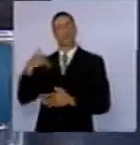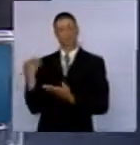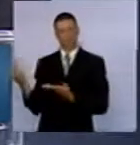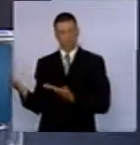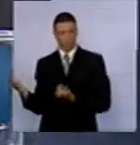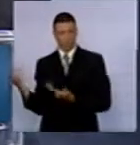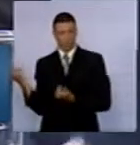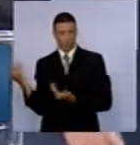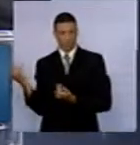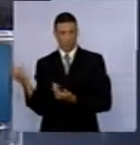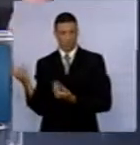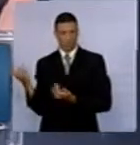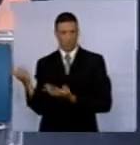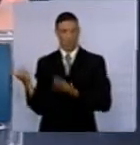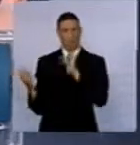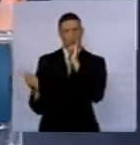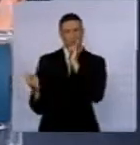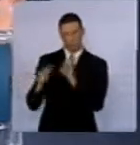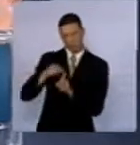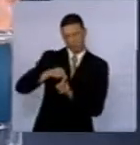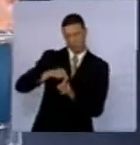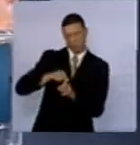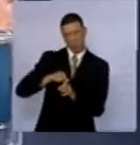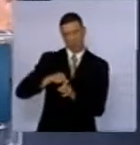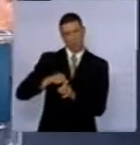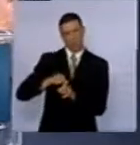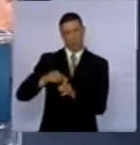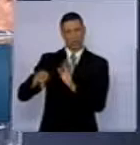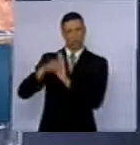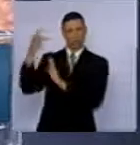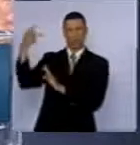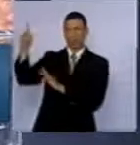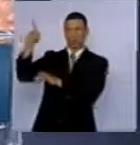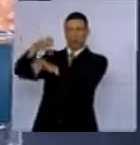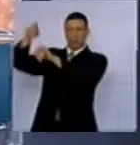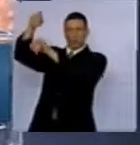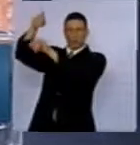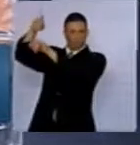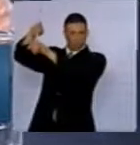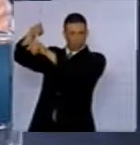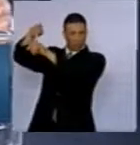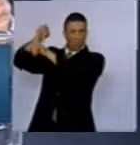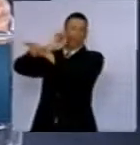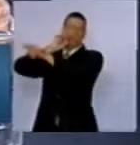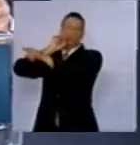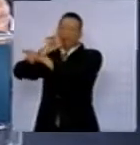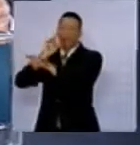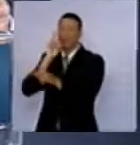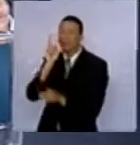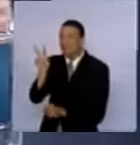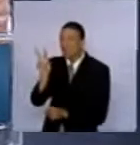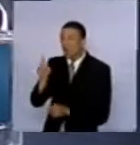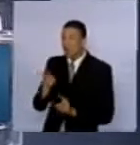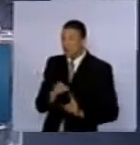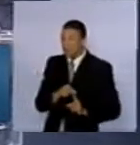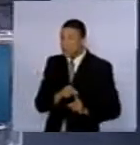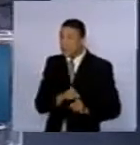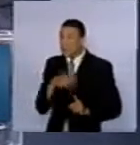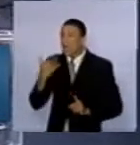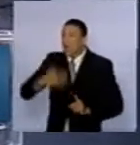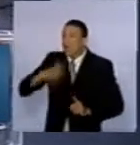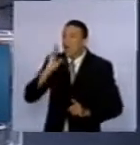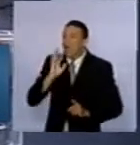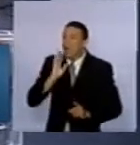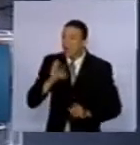consumia jeans e tênis dos americanos de tanto ver cinema e tanto ver conteúdo americano. O audiovisual hoje